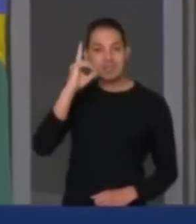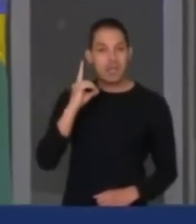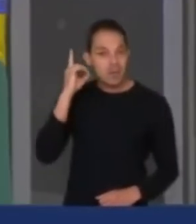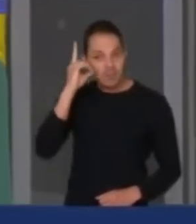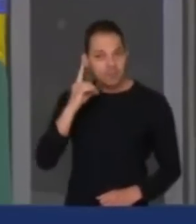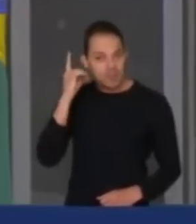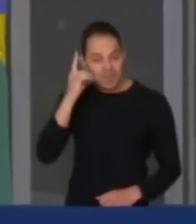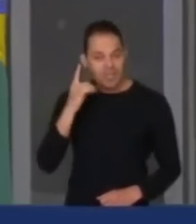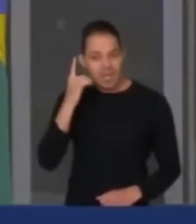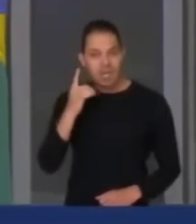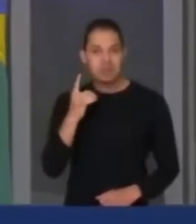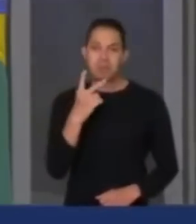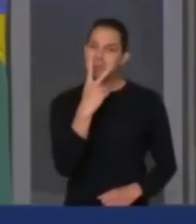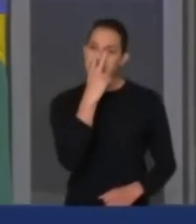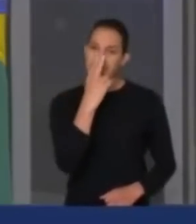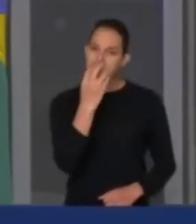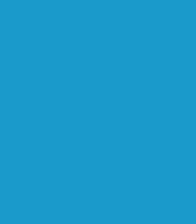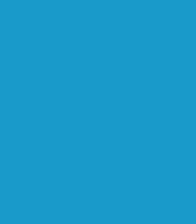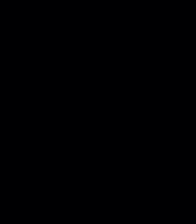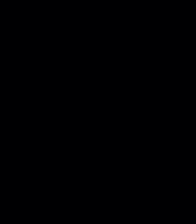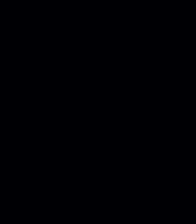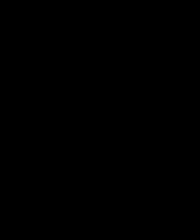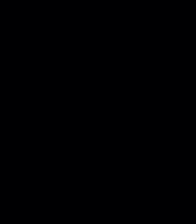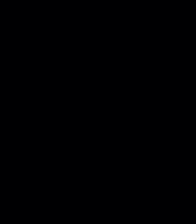feitos de palhaço